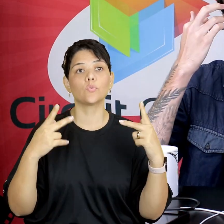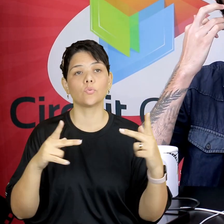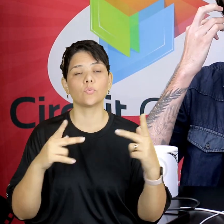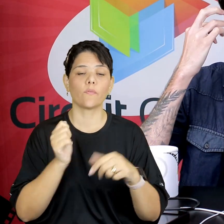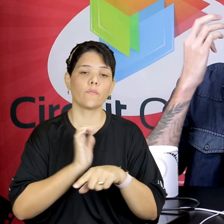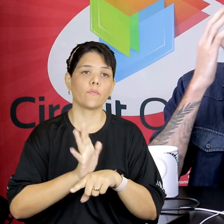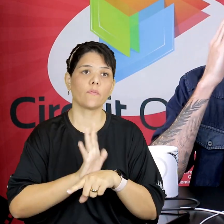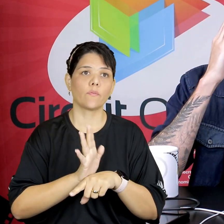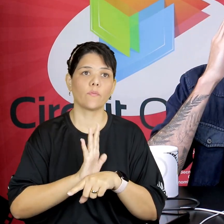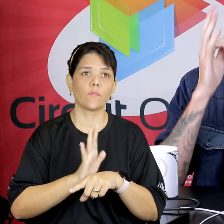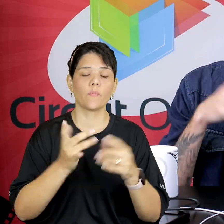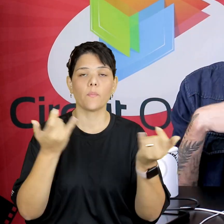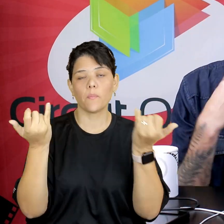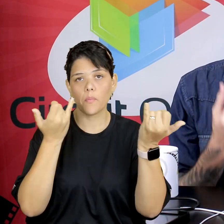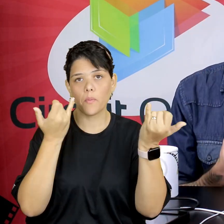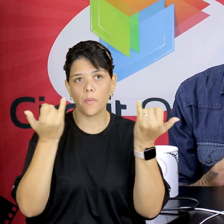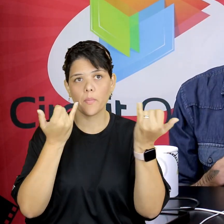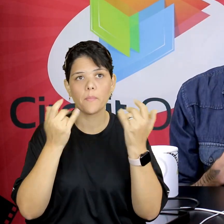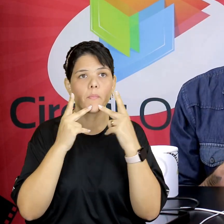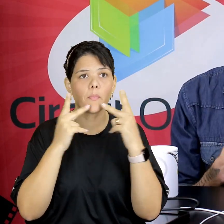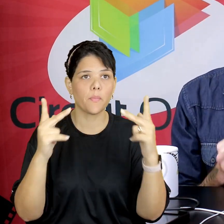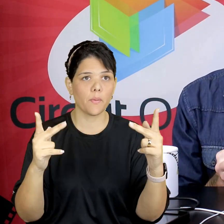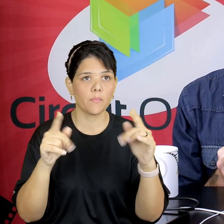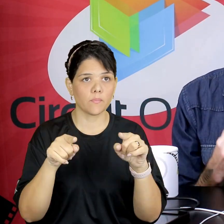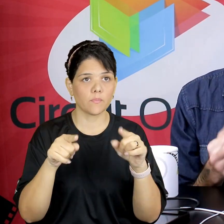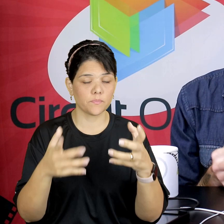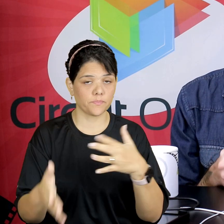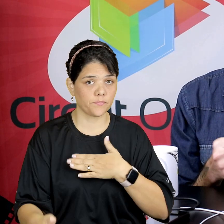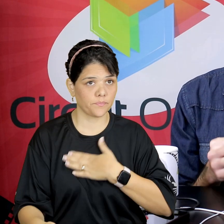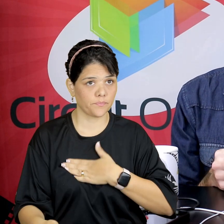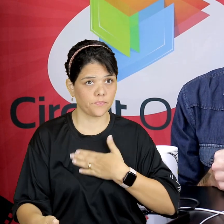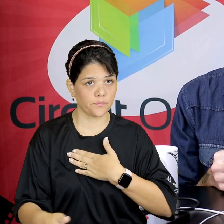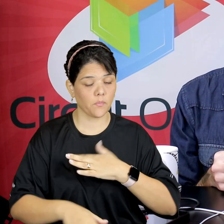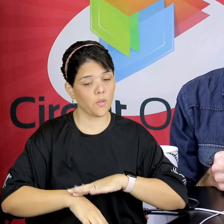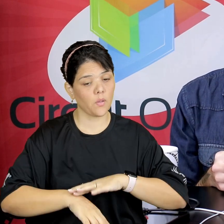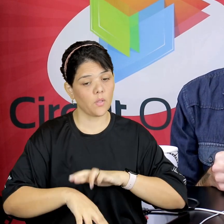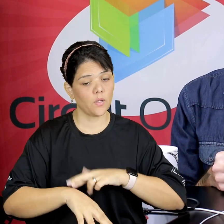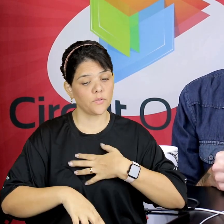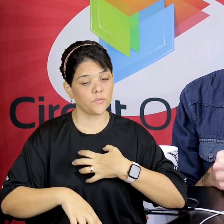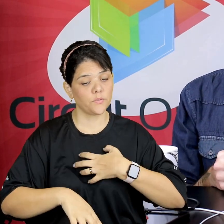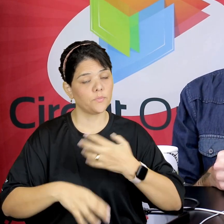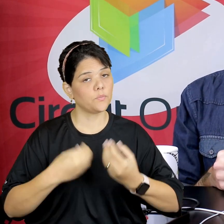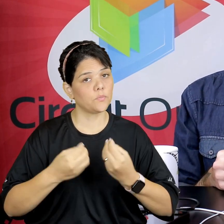filme, alguma propaganda que você acha a edição legal, que você goste desse ritmo, de alguma coisa assim.